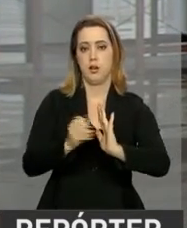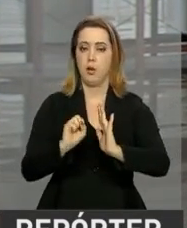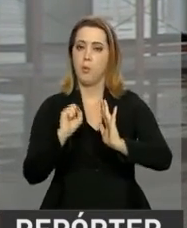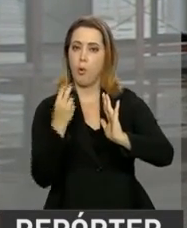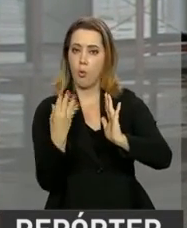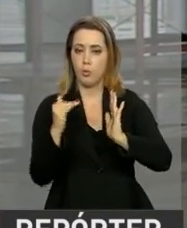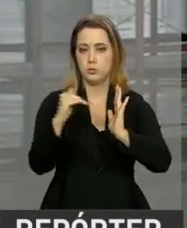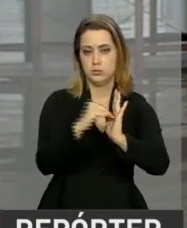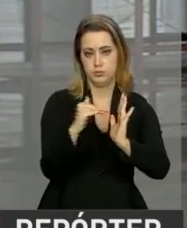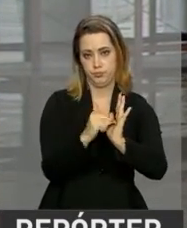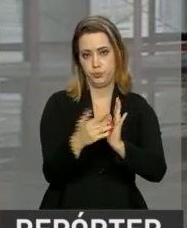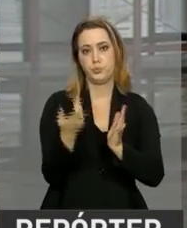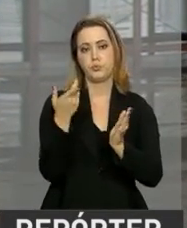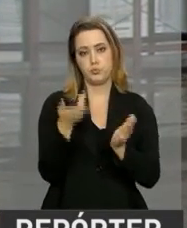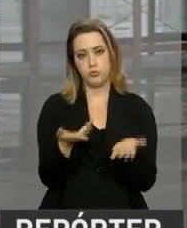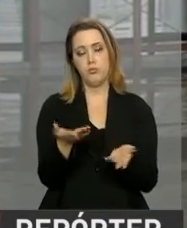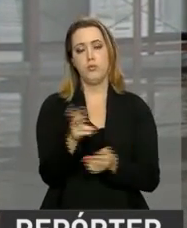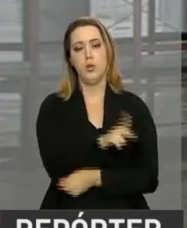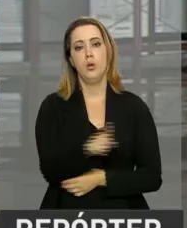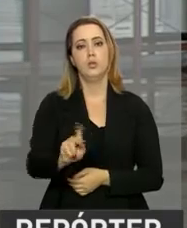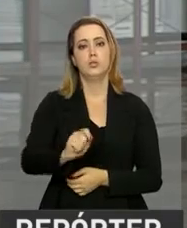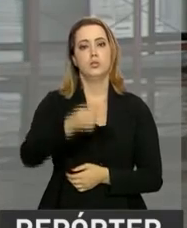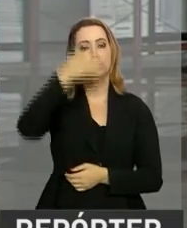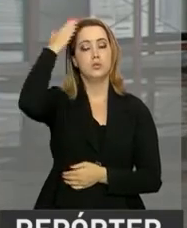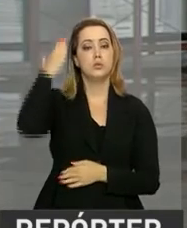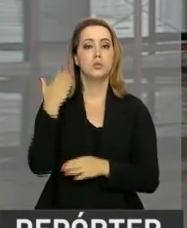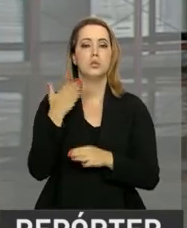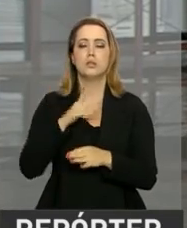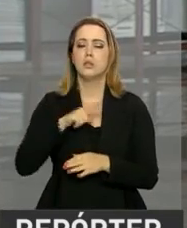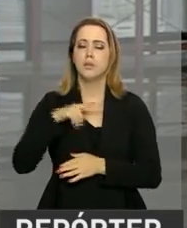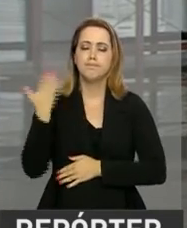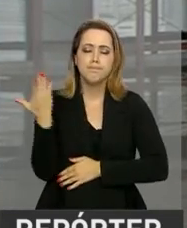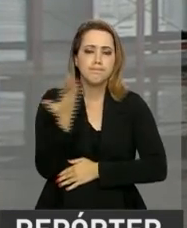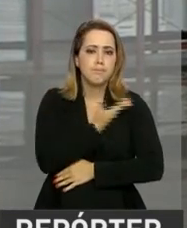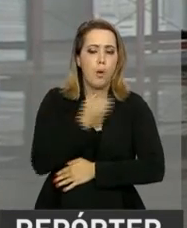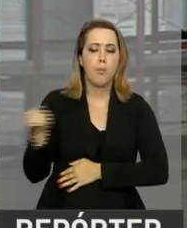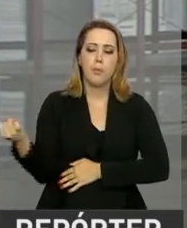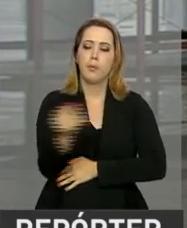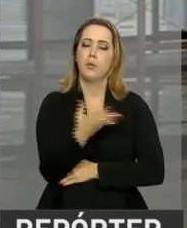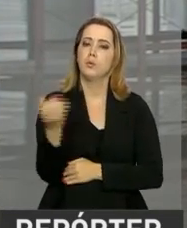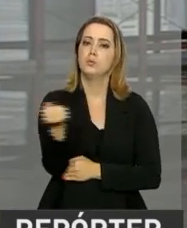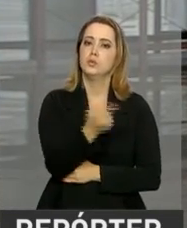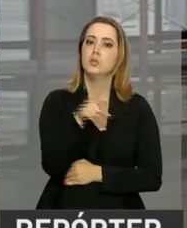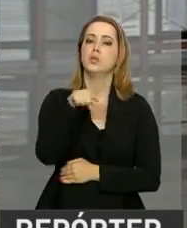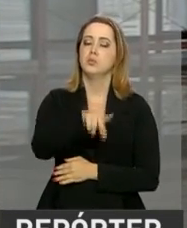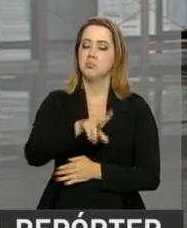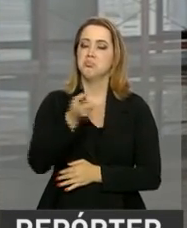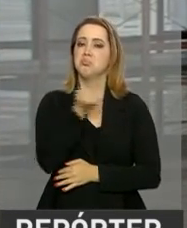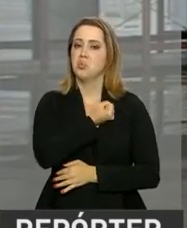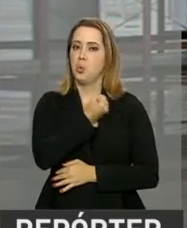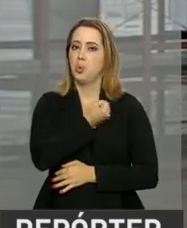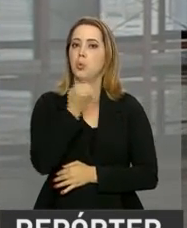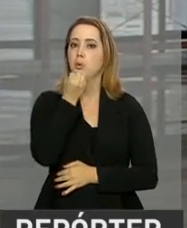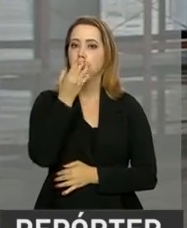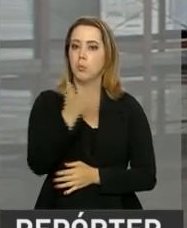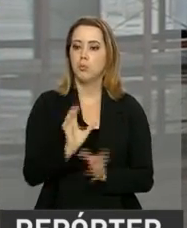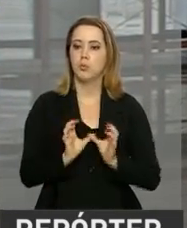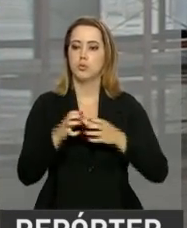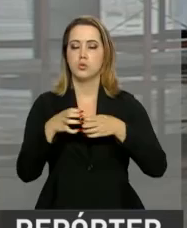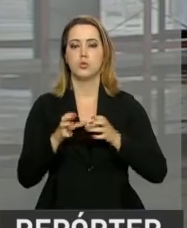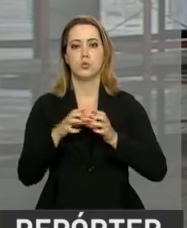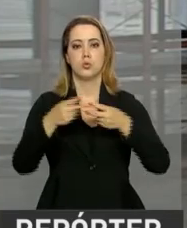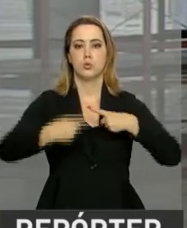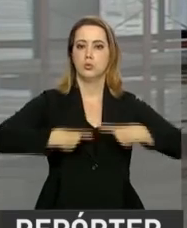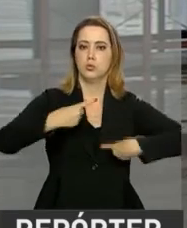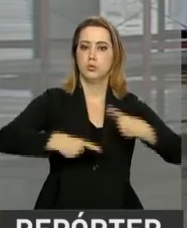conta com um amplo apoio é da base parlamentar composta por um conjunto significativo de partidos e